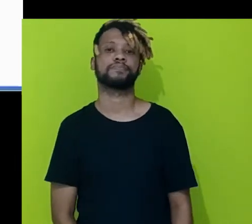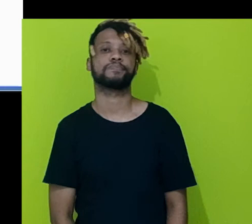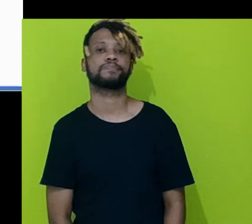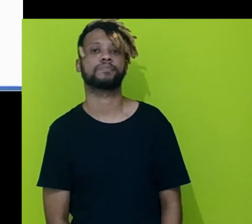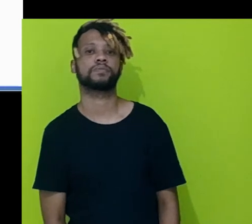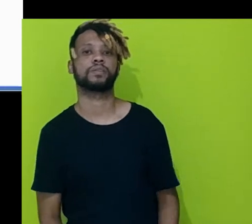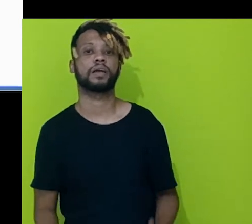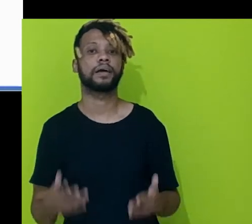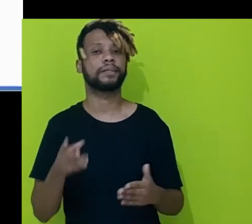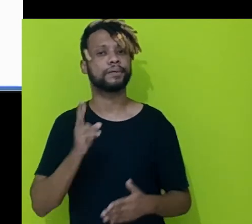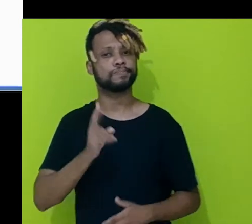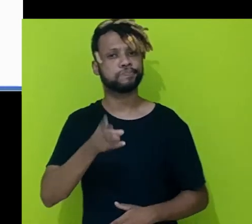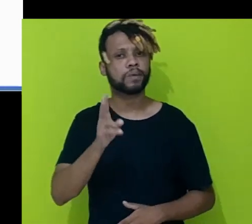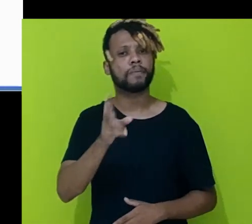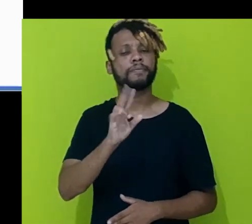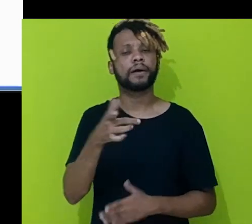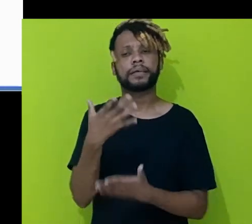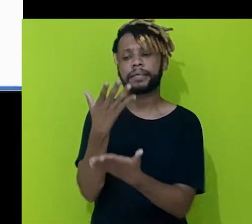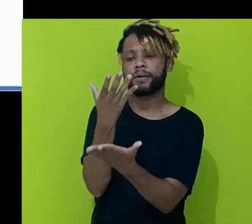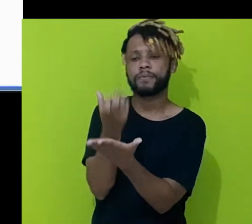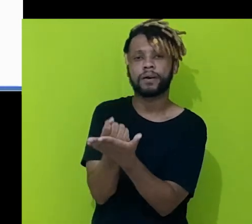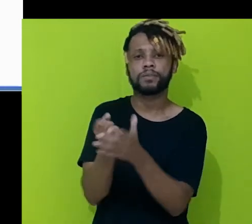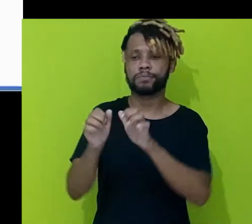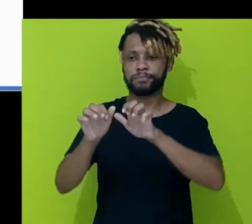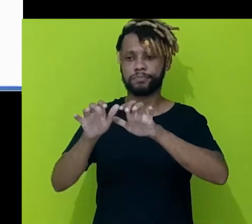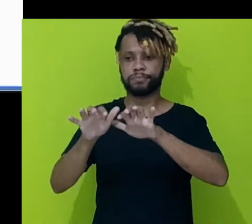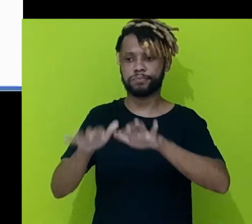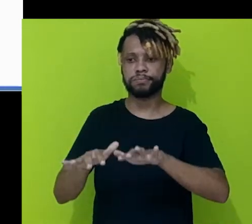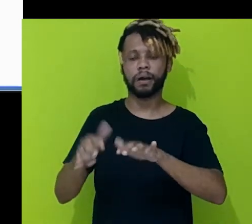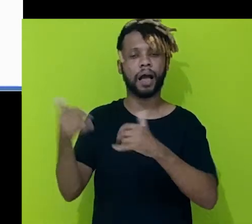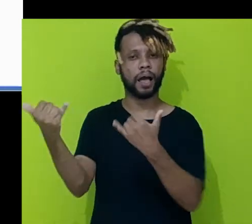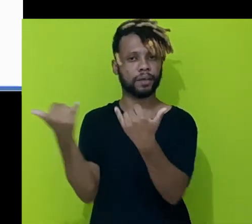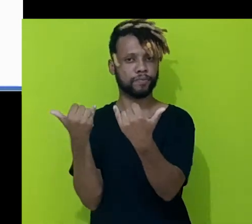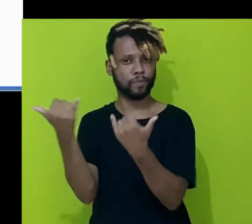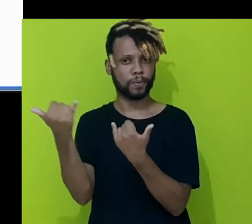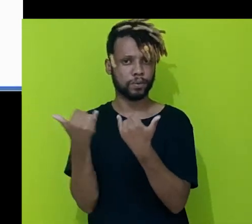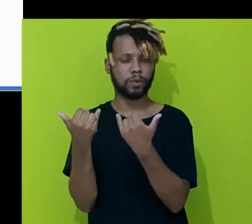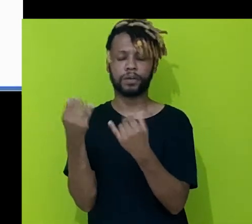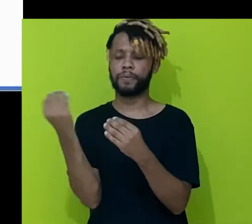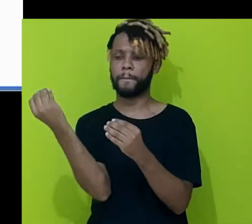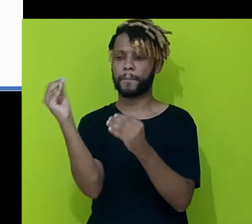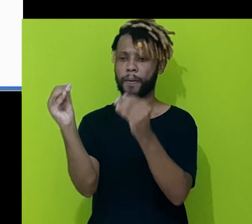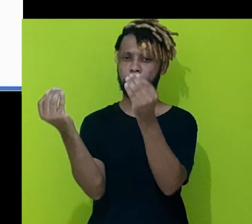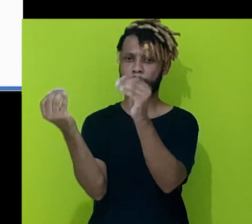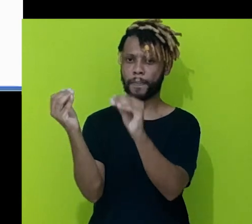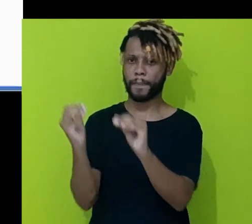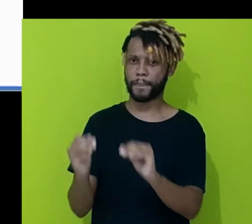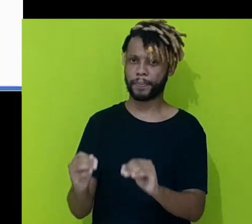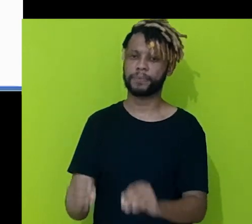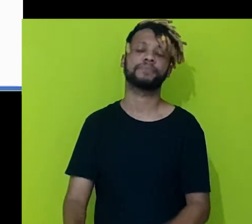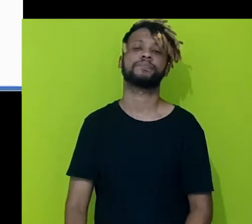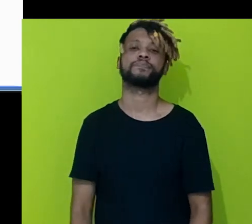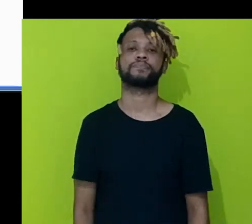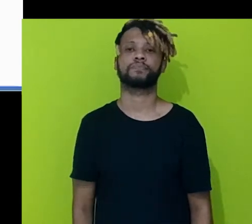Então nós sempre vamos salvando as informações que a gente adiciona.